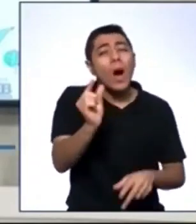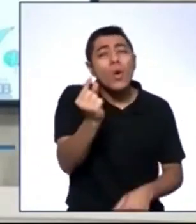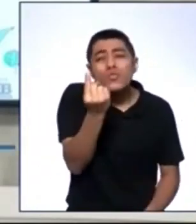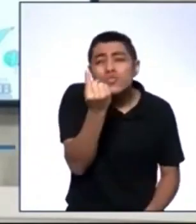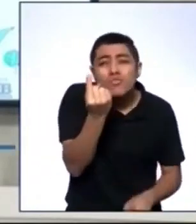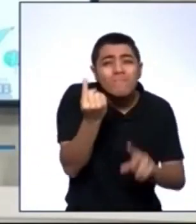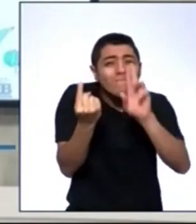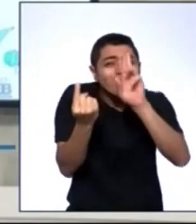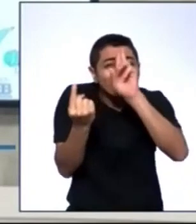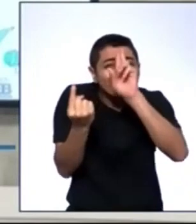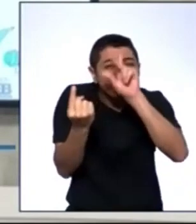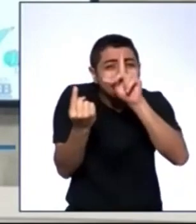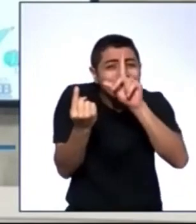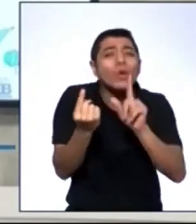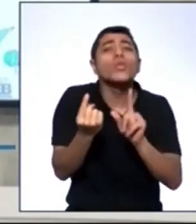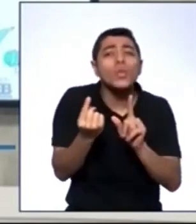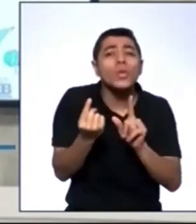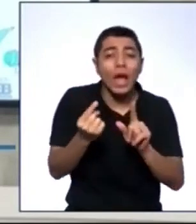univitelínicos,